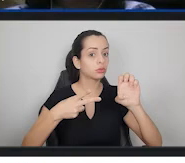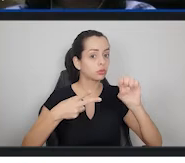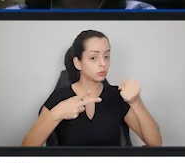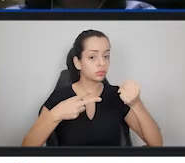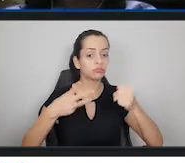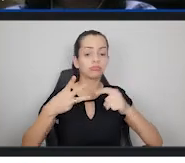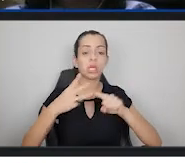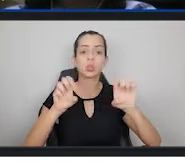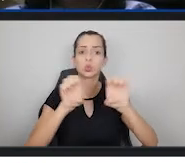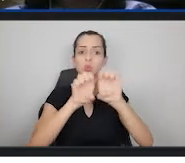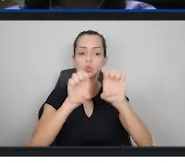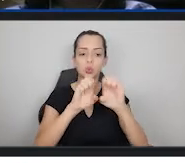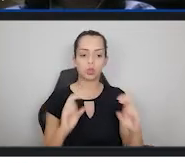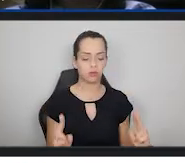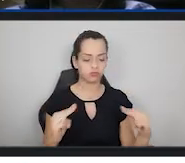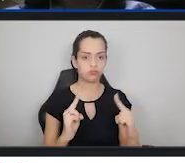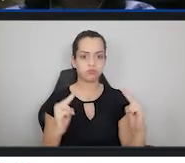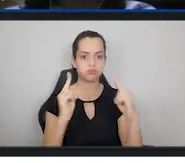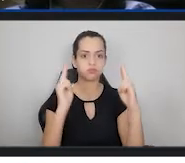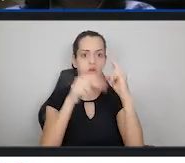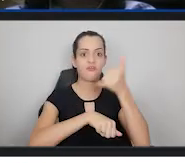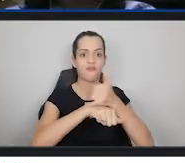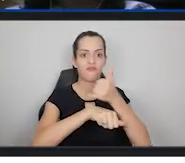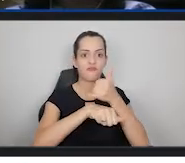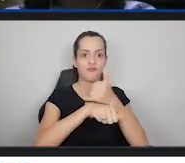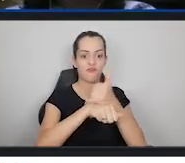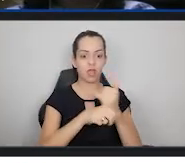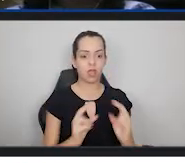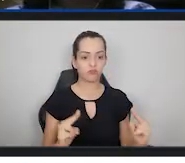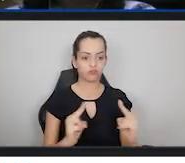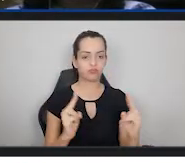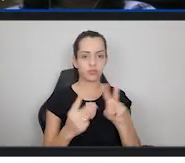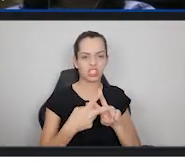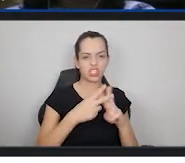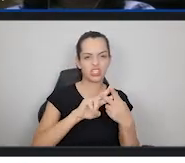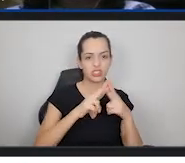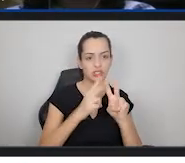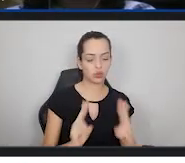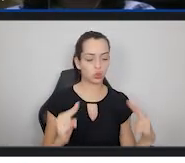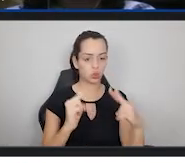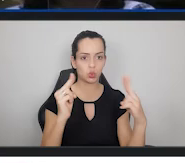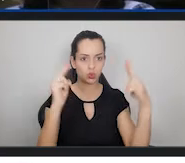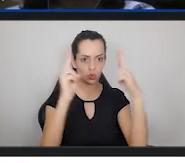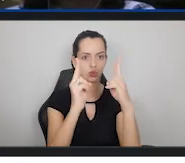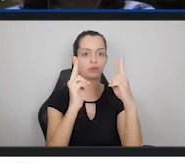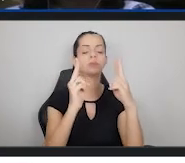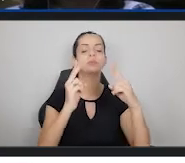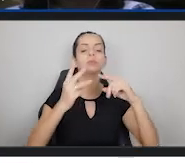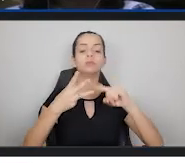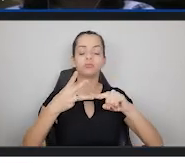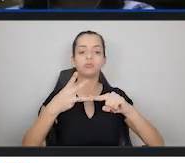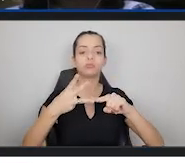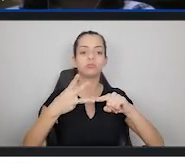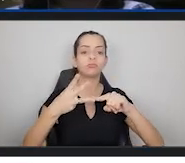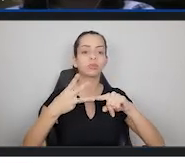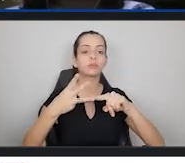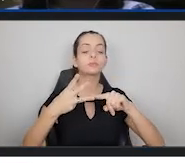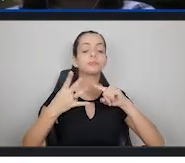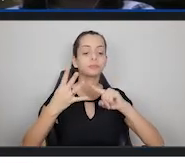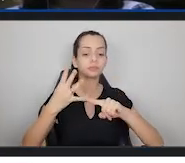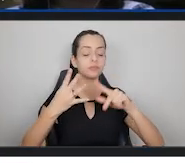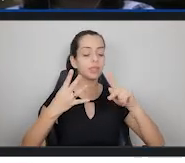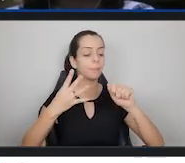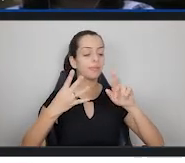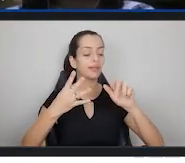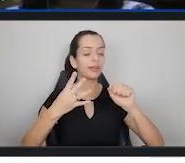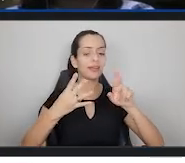1, temos aqui isoladores, as cadeias de isoladores de número 2, estrutura de suporte, que é essa estrutura metálica aqui